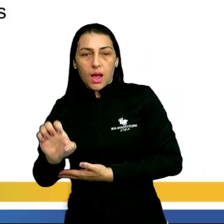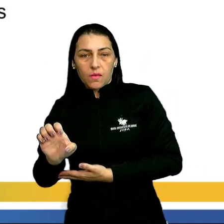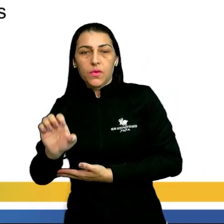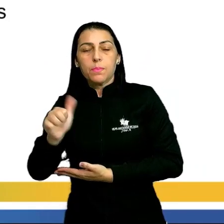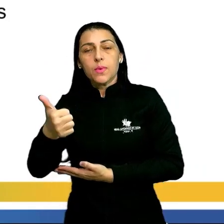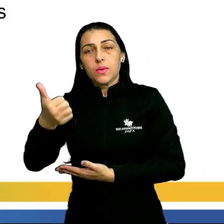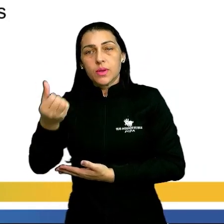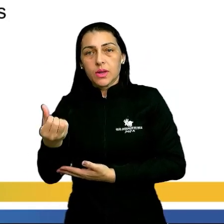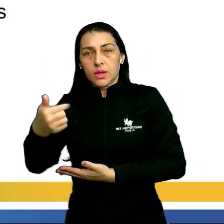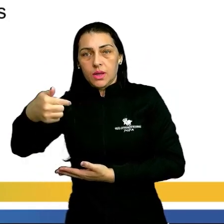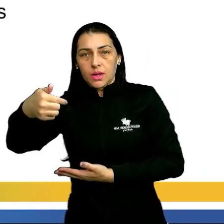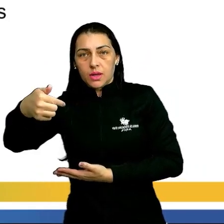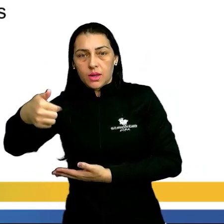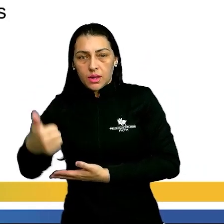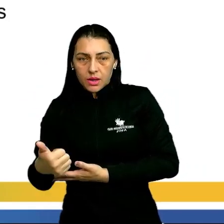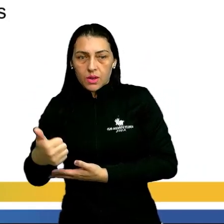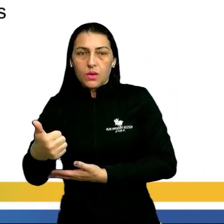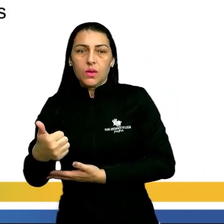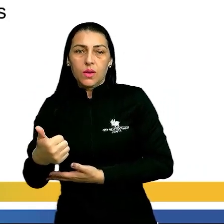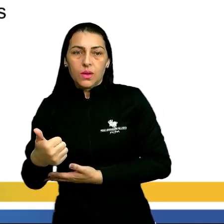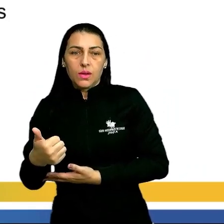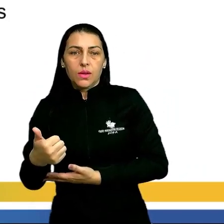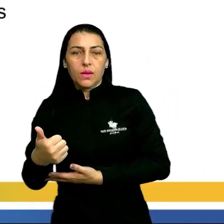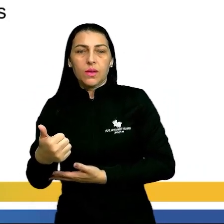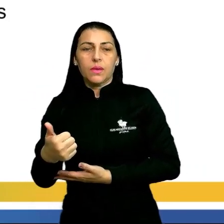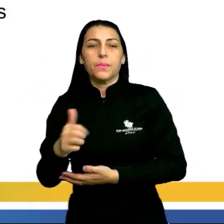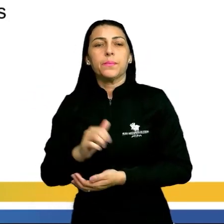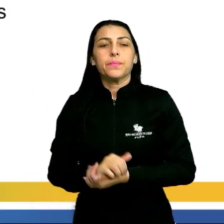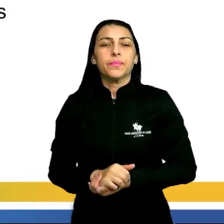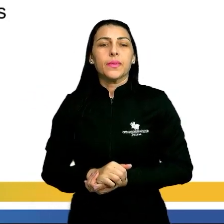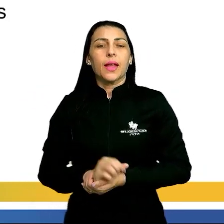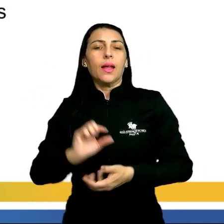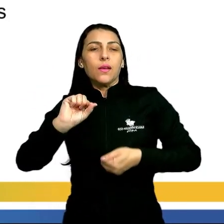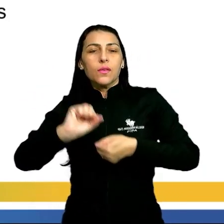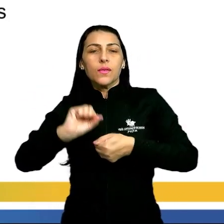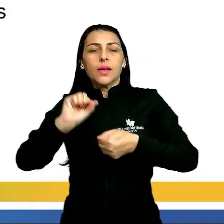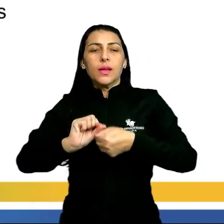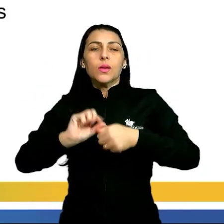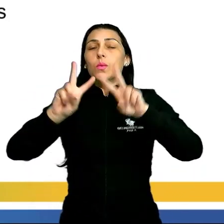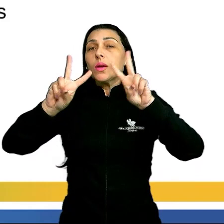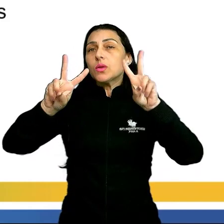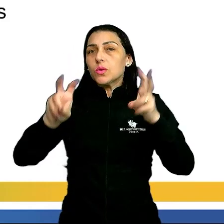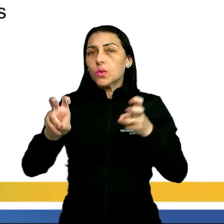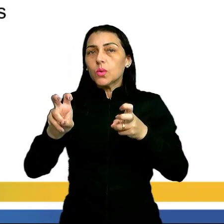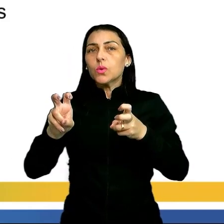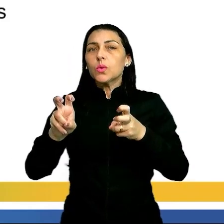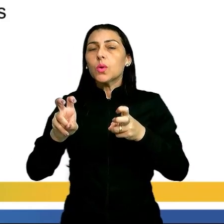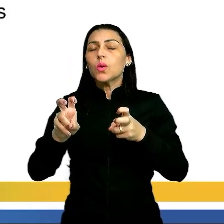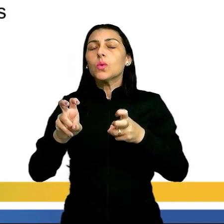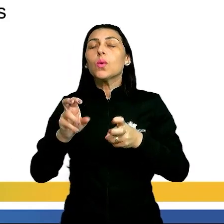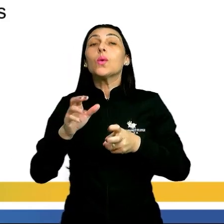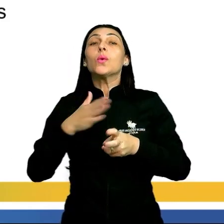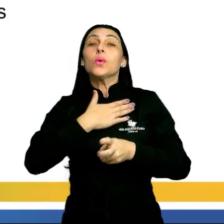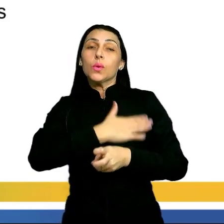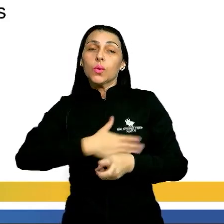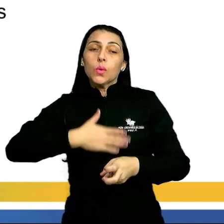de 1671, de Philippe Champagne. E aí ele utiliza muito esse